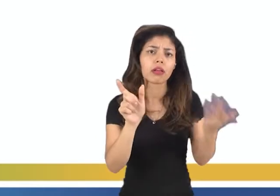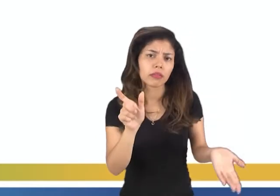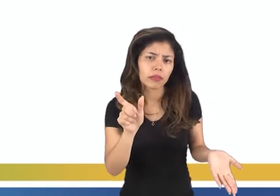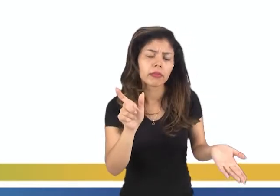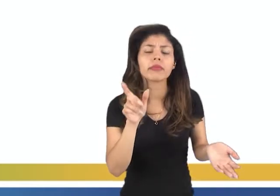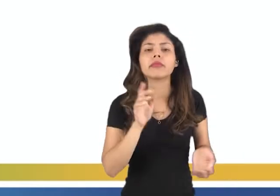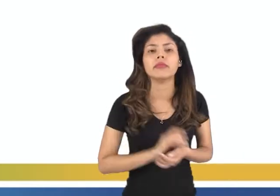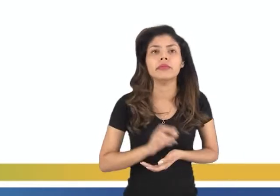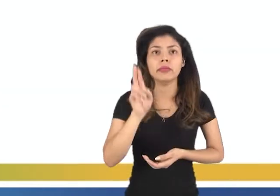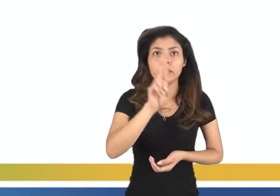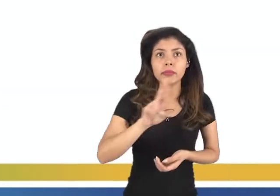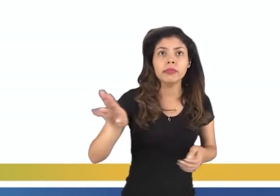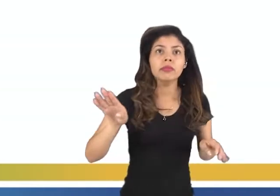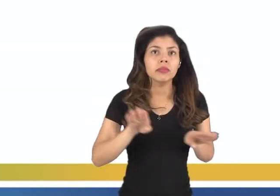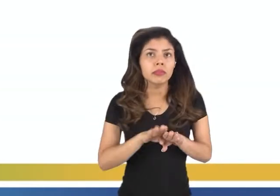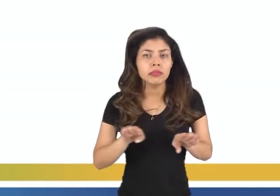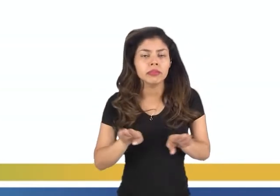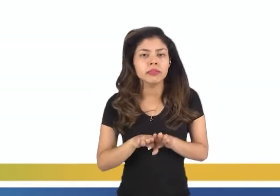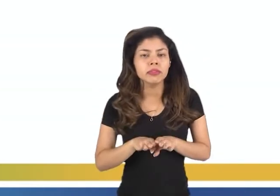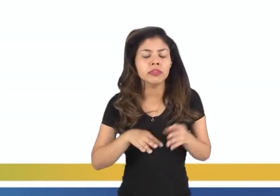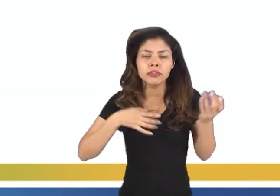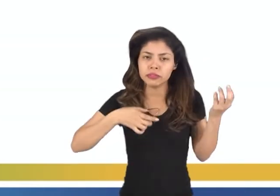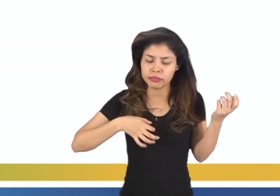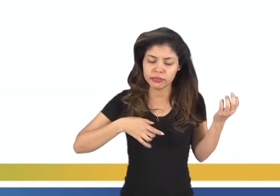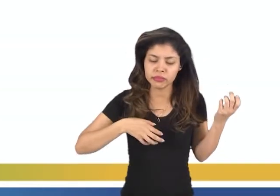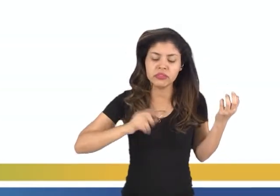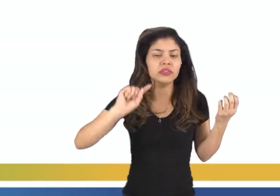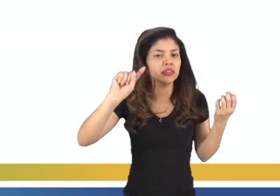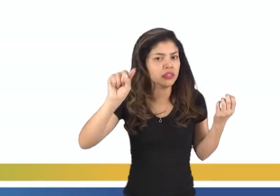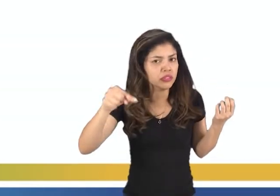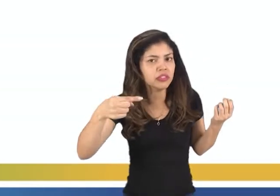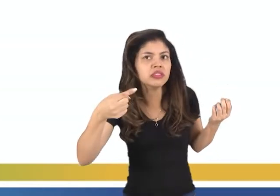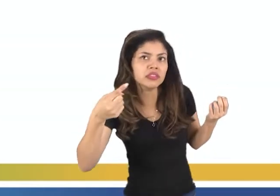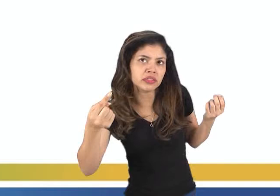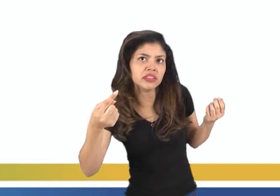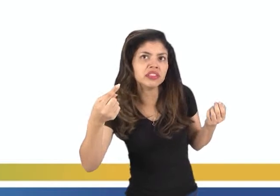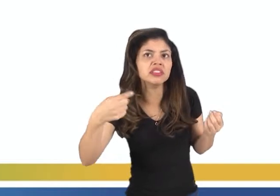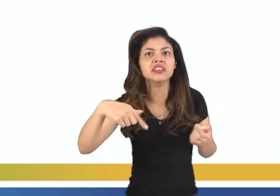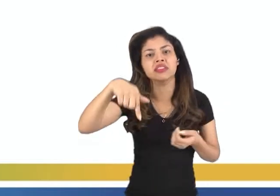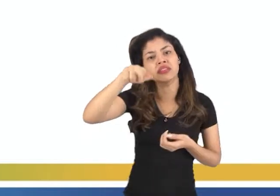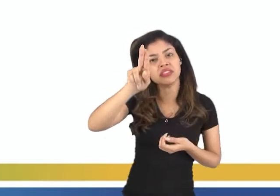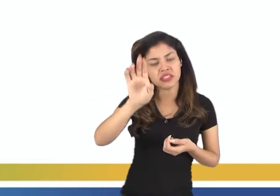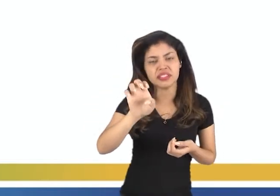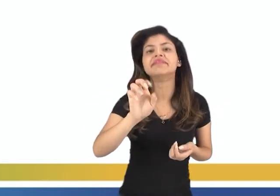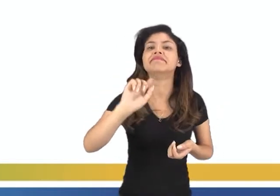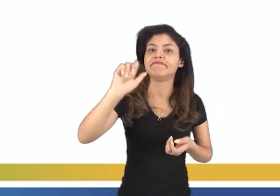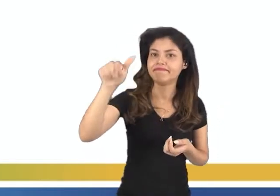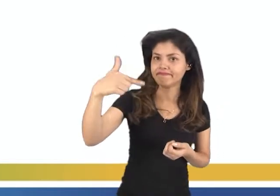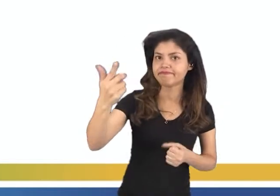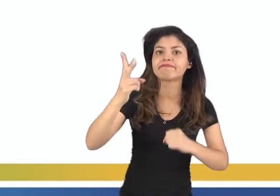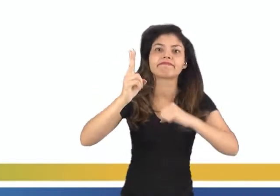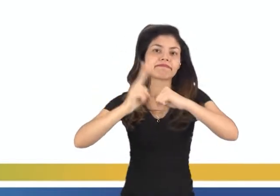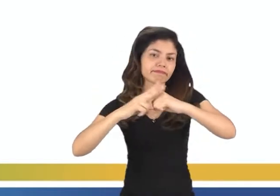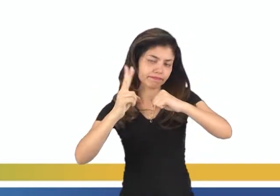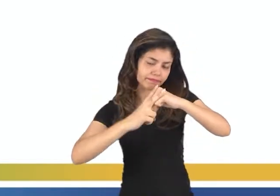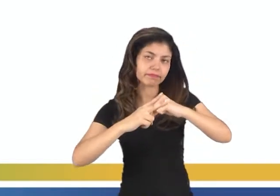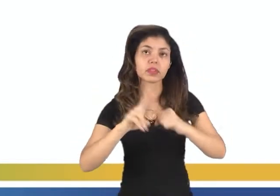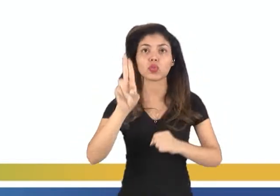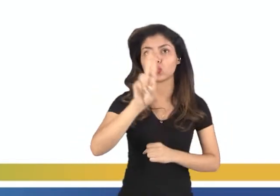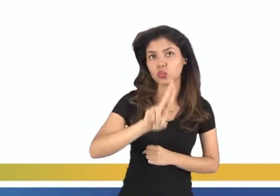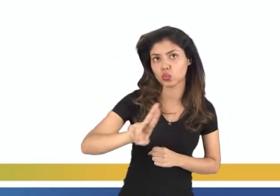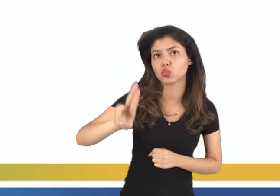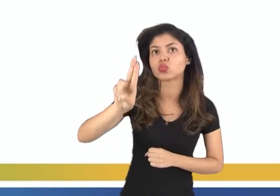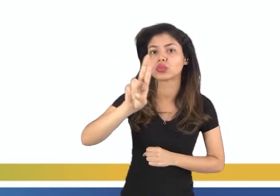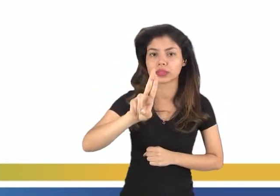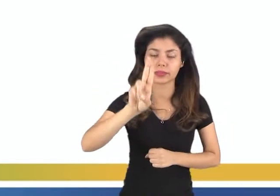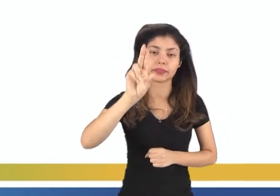também as cordas, né? Olha, eu percebo que depois do que tem um verbo, uma outra ação. Usam, né?